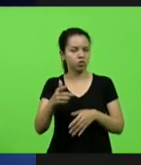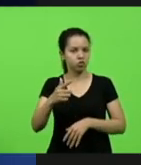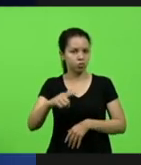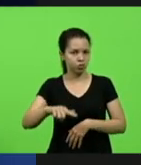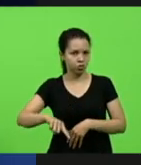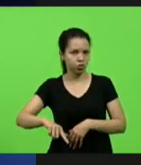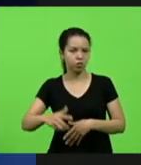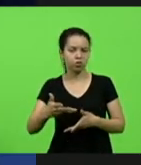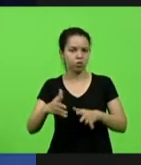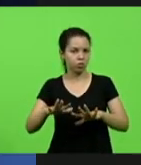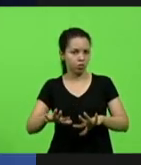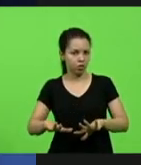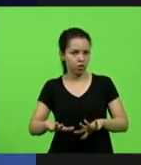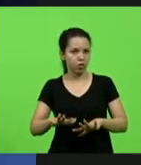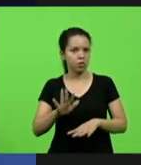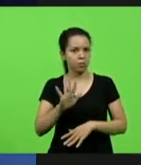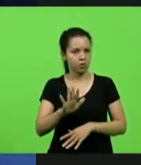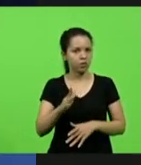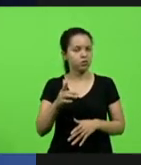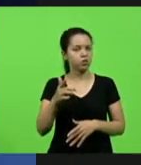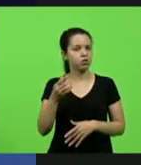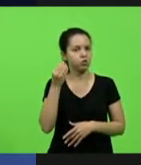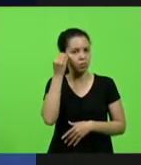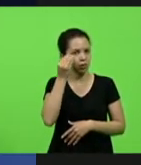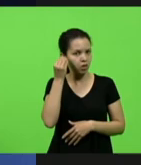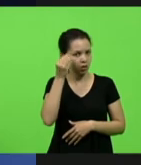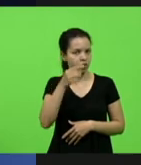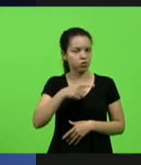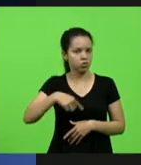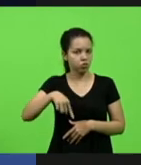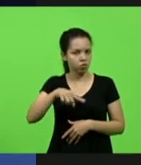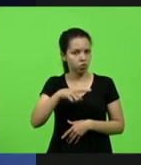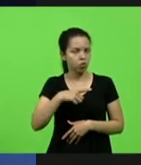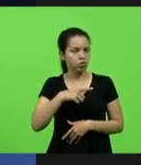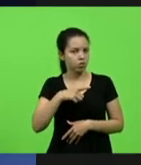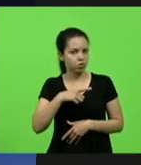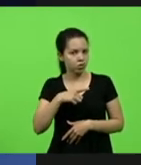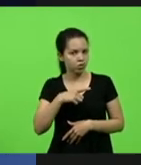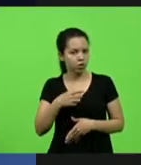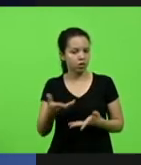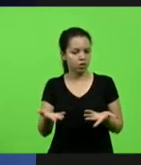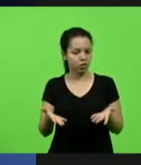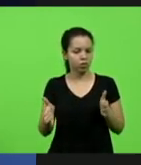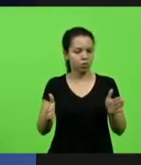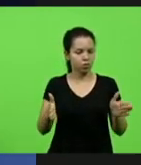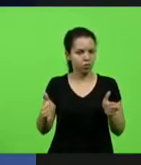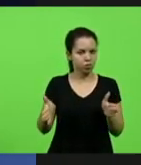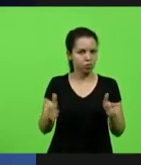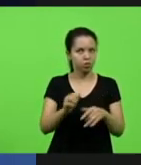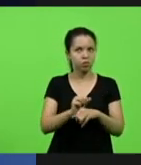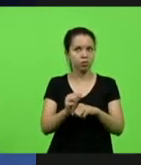aqui, a experiência que nós tivemos e nós estamos tendo na pandemia é de que